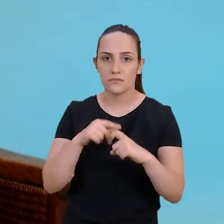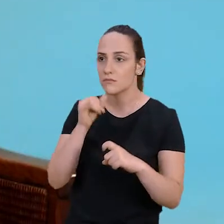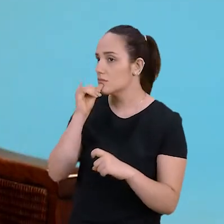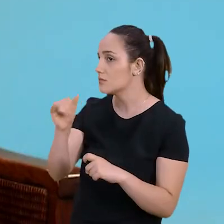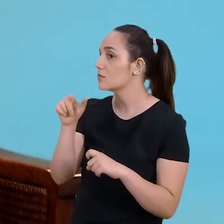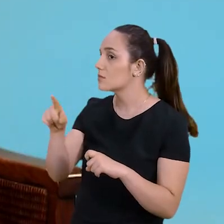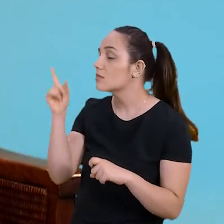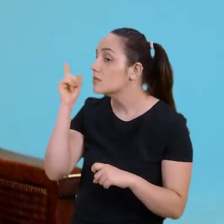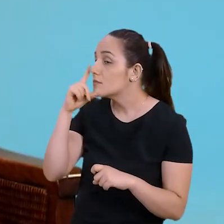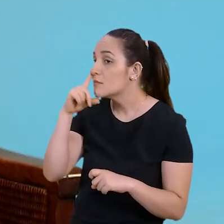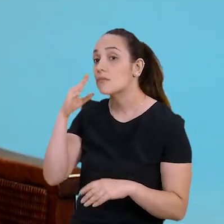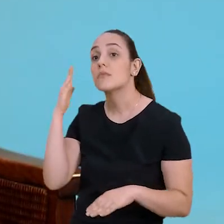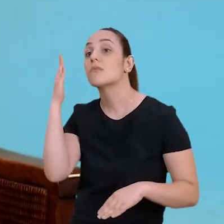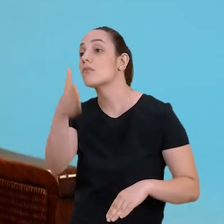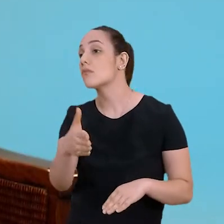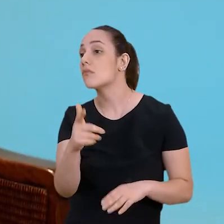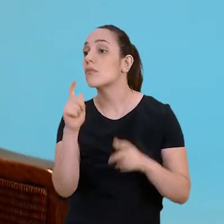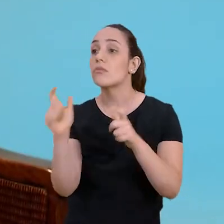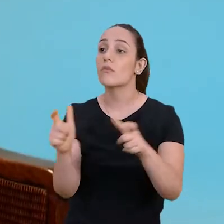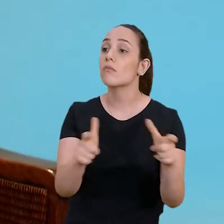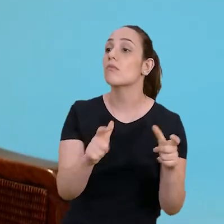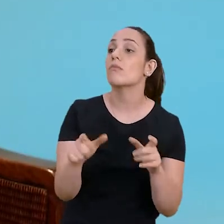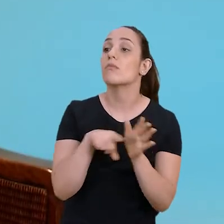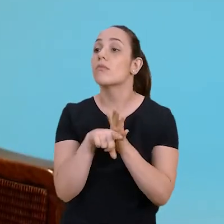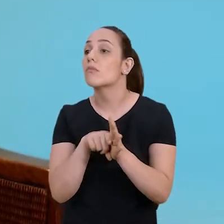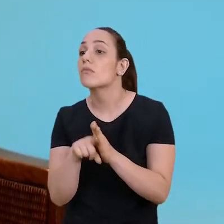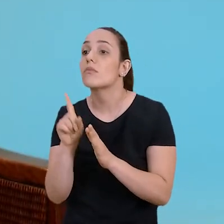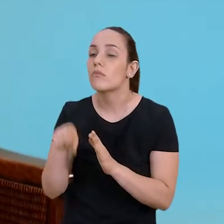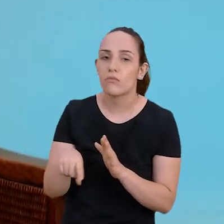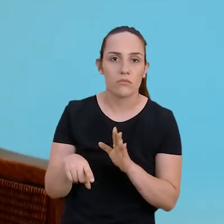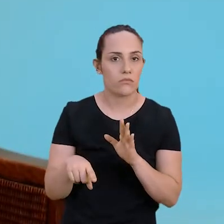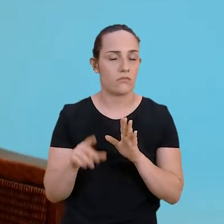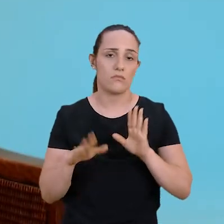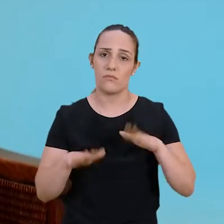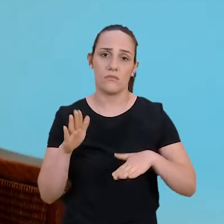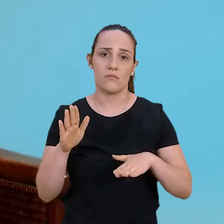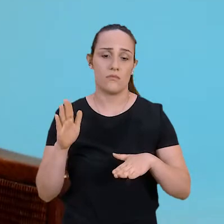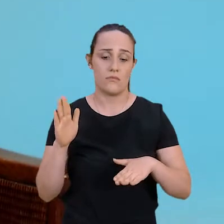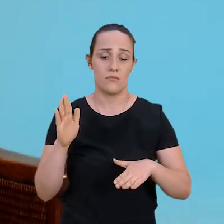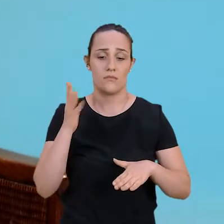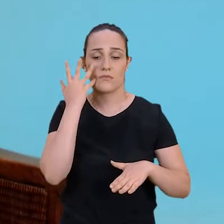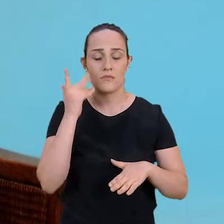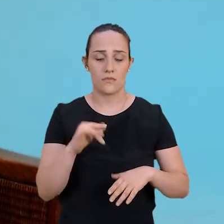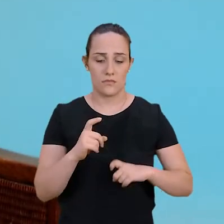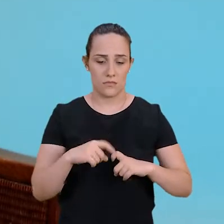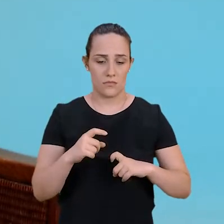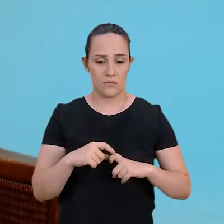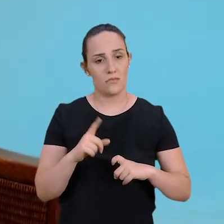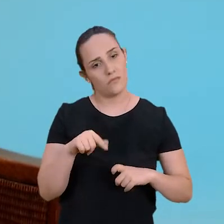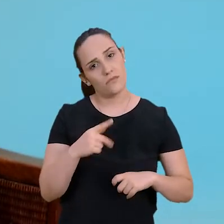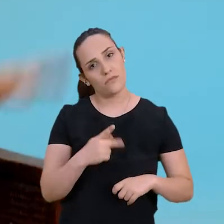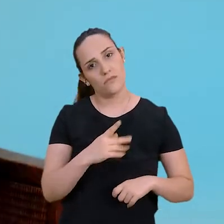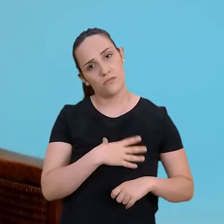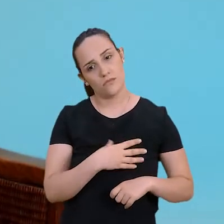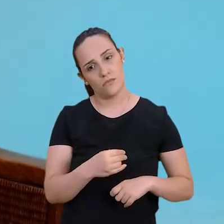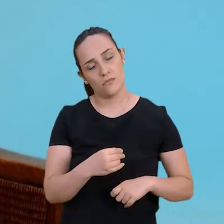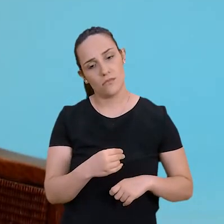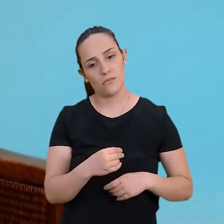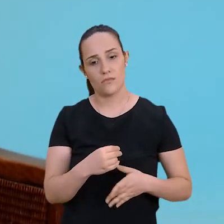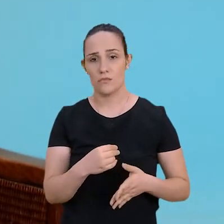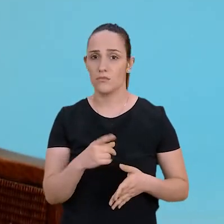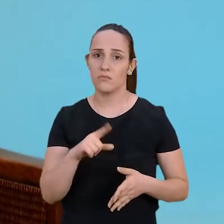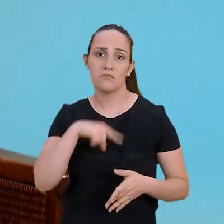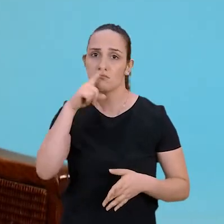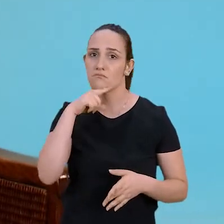vai em tal lugar, vai buscar isso, isso, isso, isso. Não, você sai de lá e fala assim, não, seu filho vai vegetar e pronto, você vê o que você